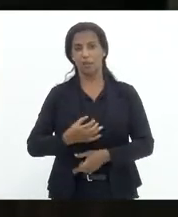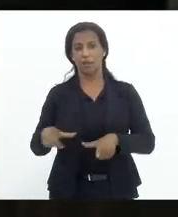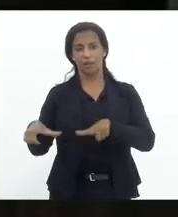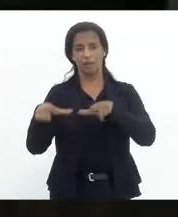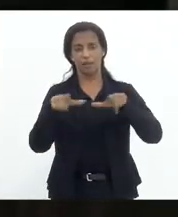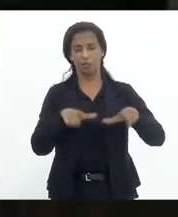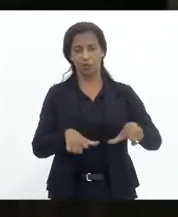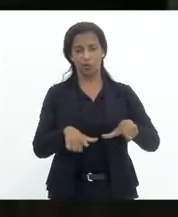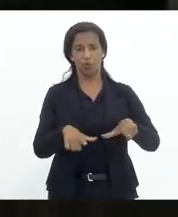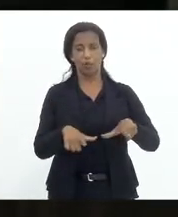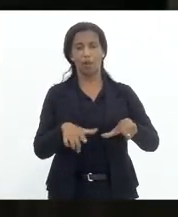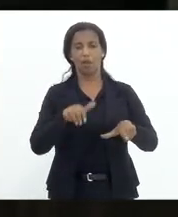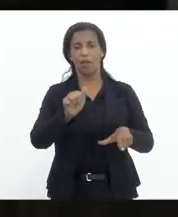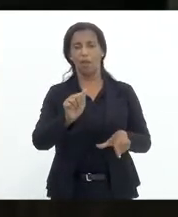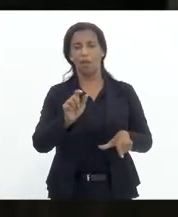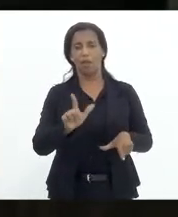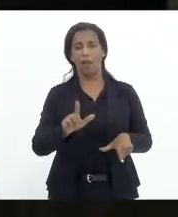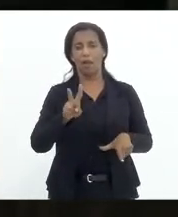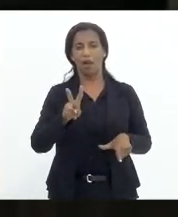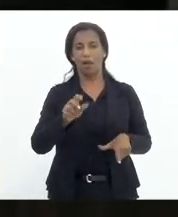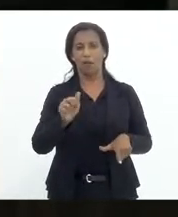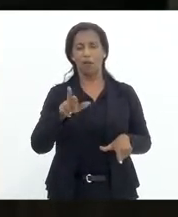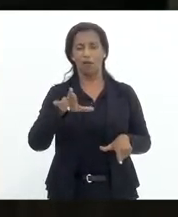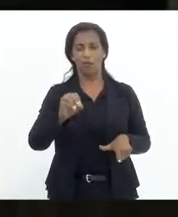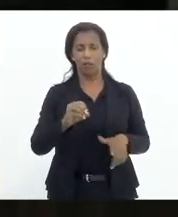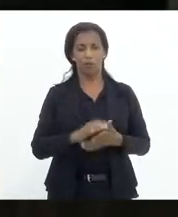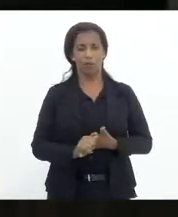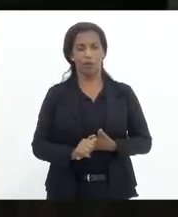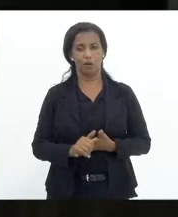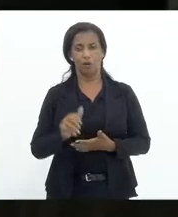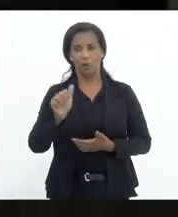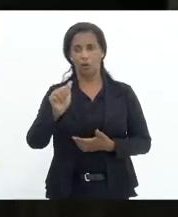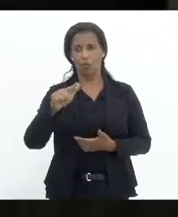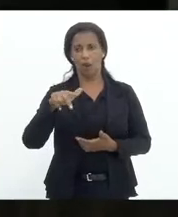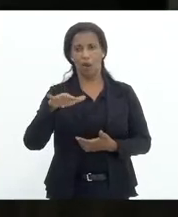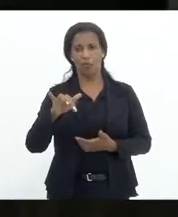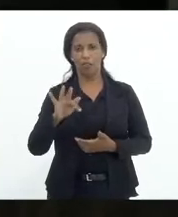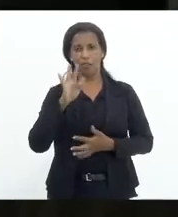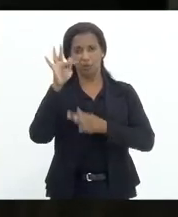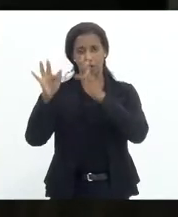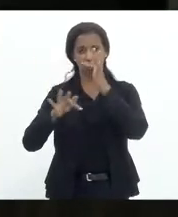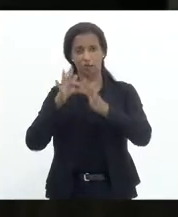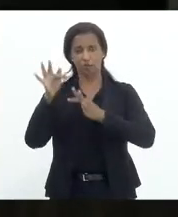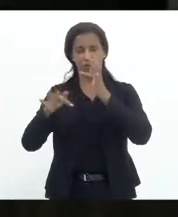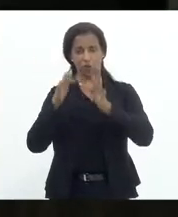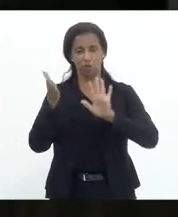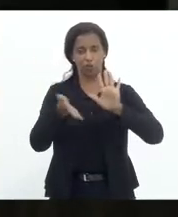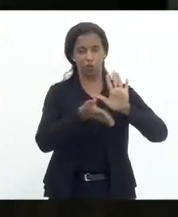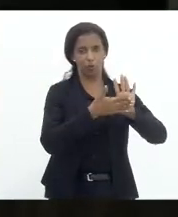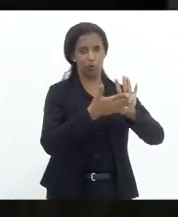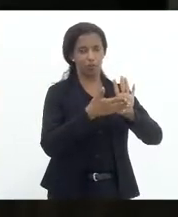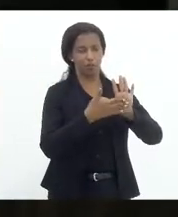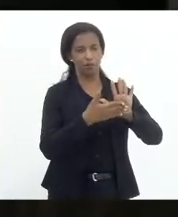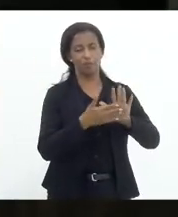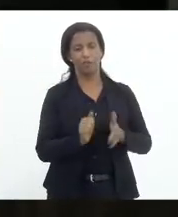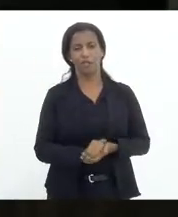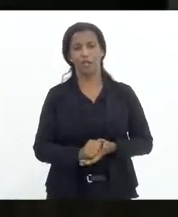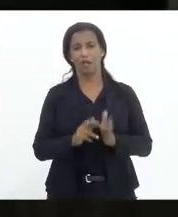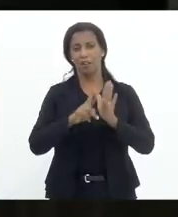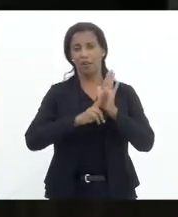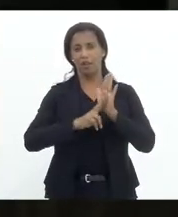Tiradentes e respectivo diploma ao Senhor Álvaro Henrique Pires Moreira o Alvinho da Camélia parecer da comissão de normas internas e proposições externas favorável